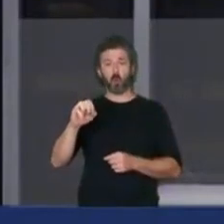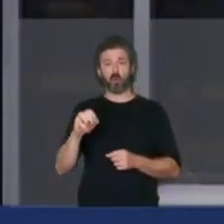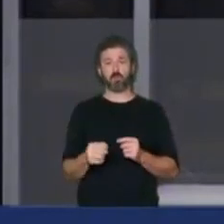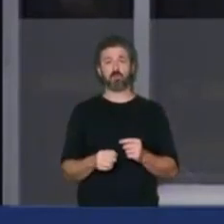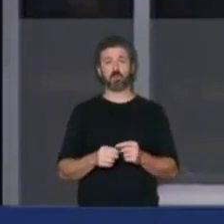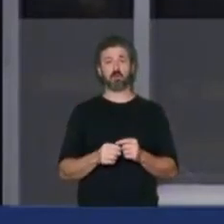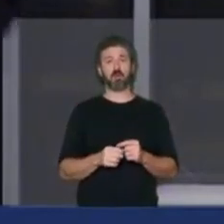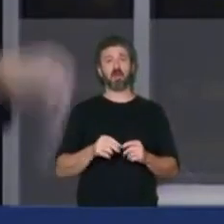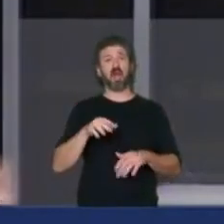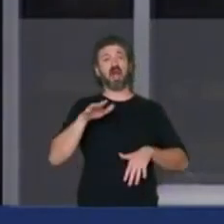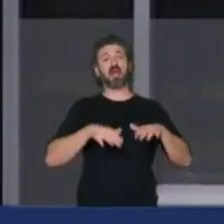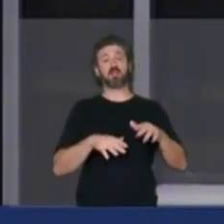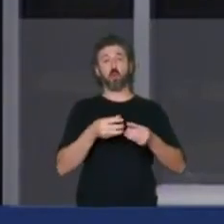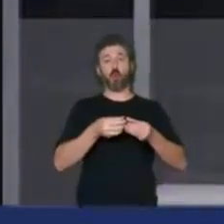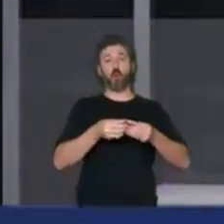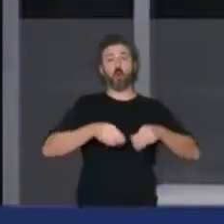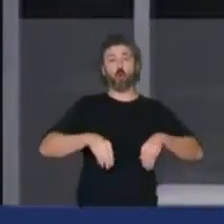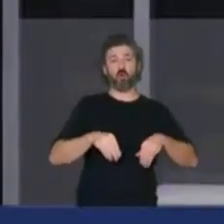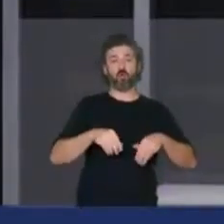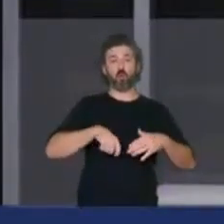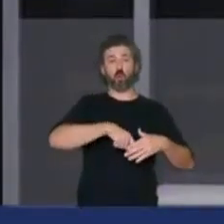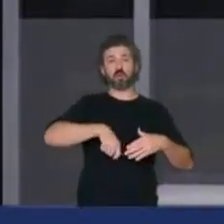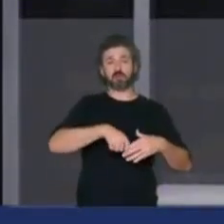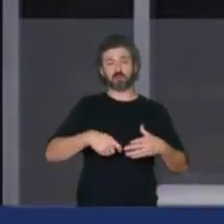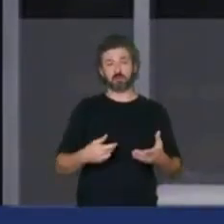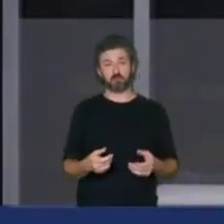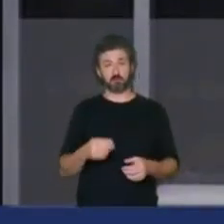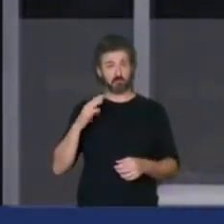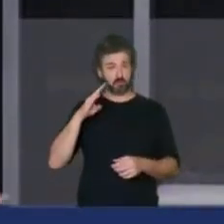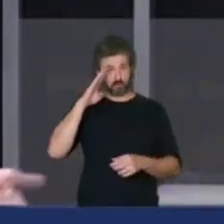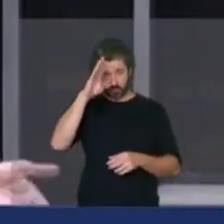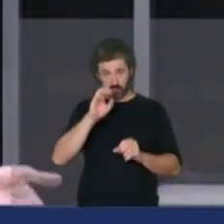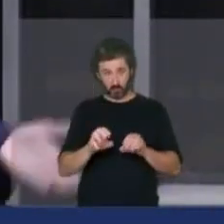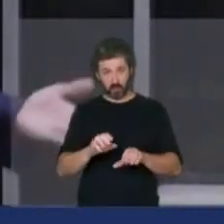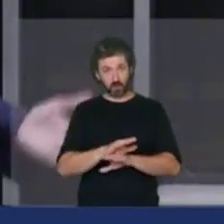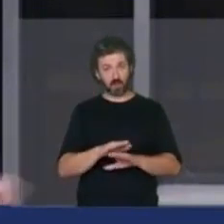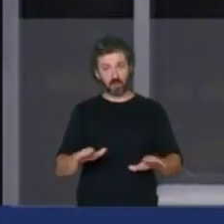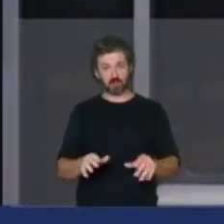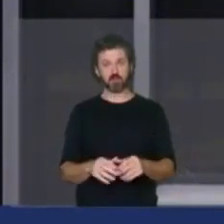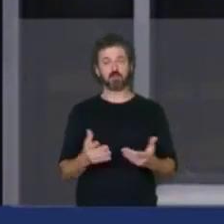cozido. Esse é o resultado de Bolsonaro na educação. Então, bem-vindo,